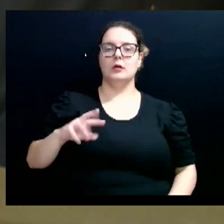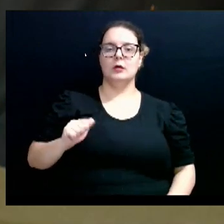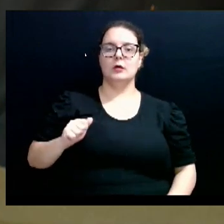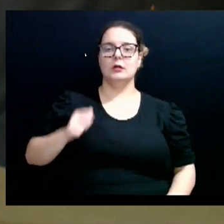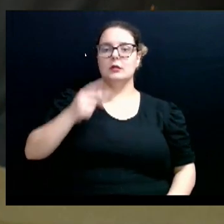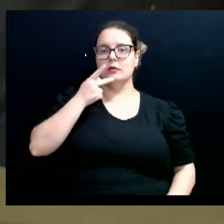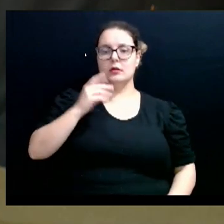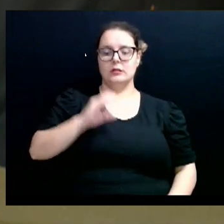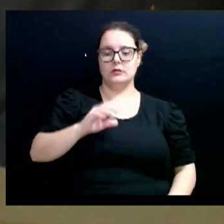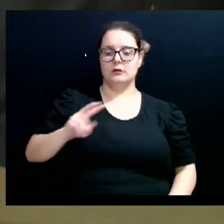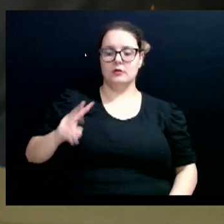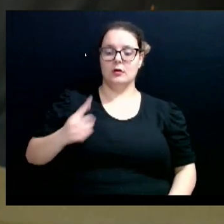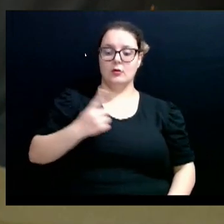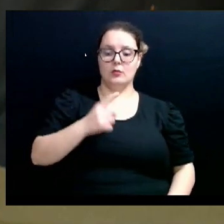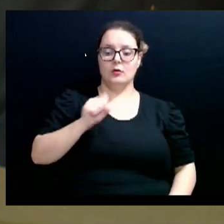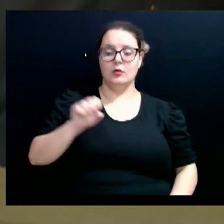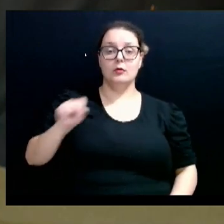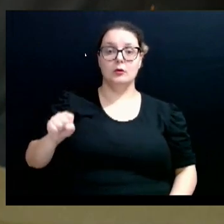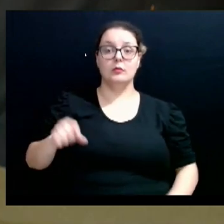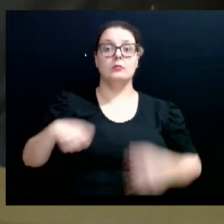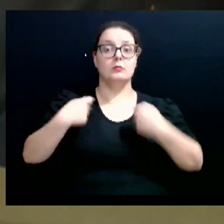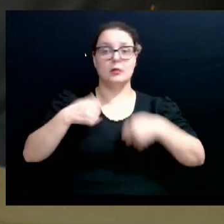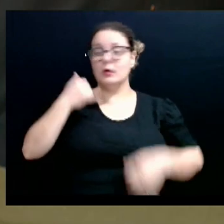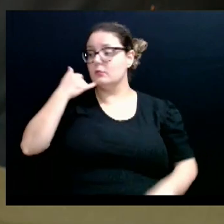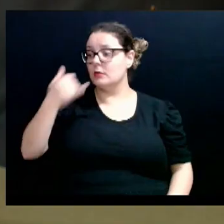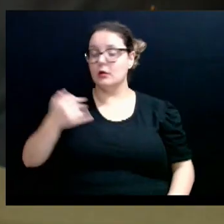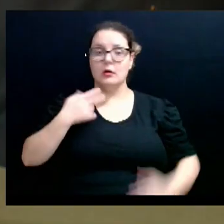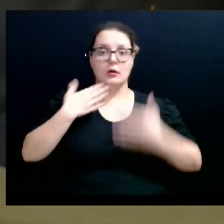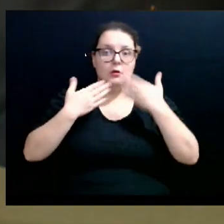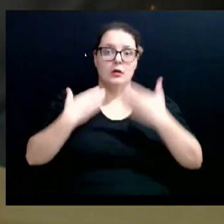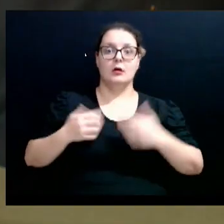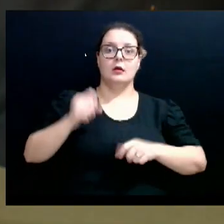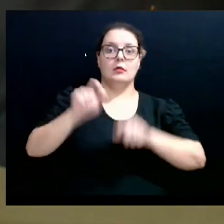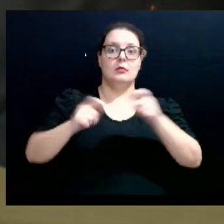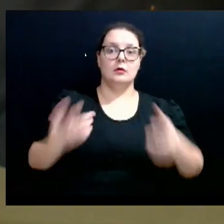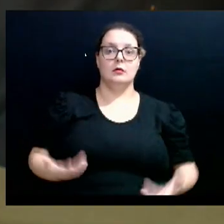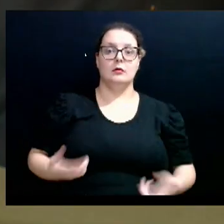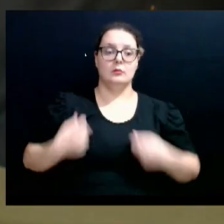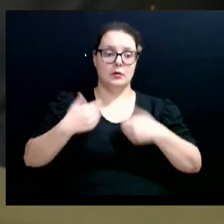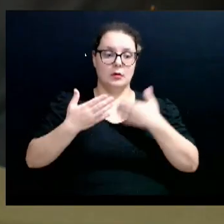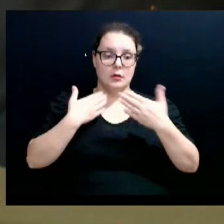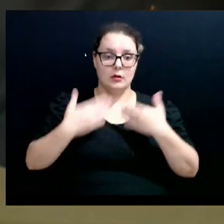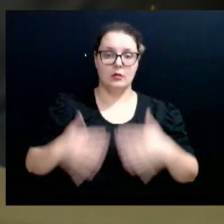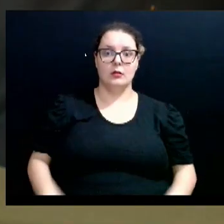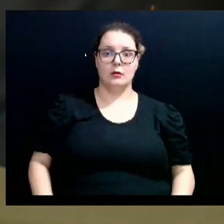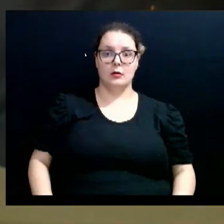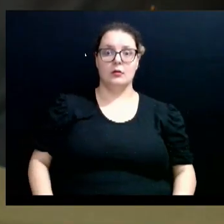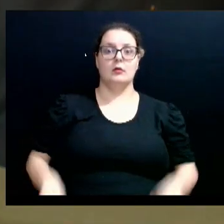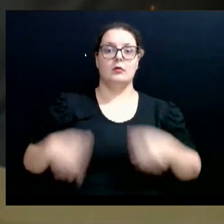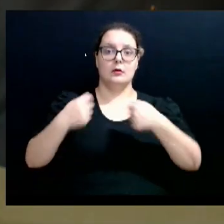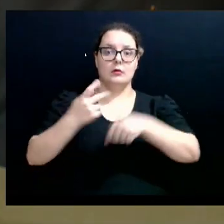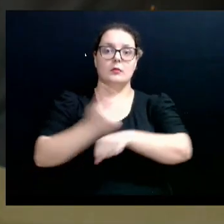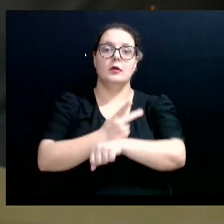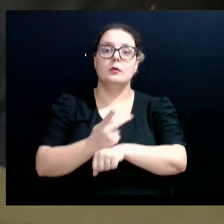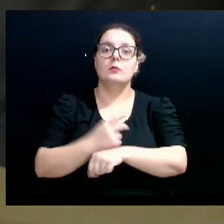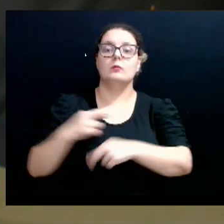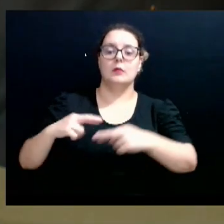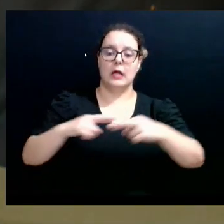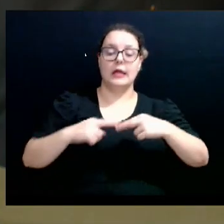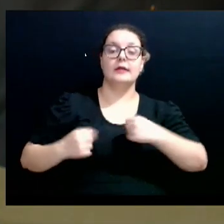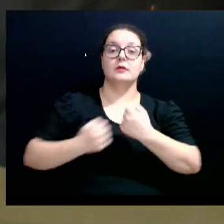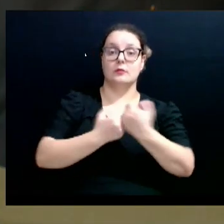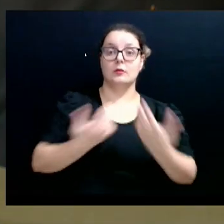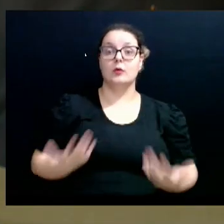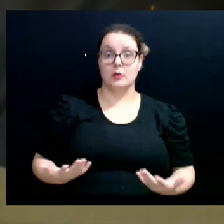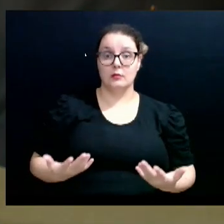bom, precisa ligar, precisa falar com alguém, precisa conversar, a gente precisa buscar uma rede de apoio, nem que seja para